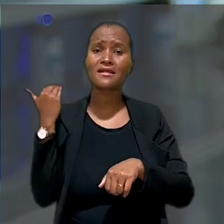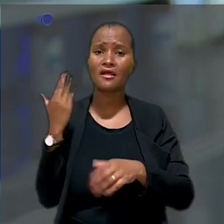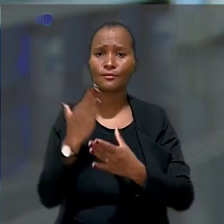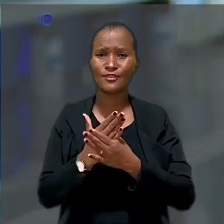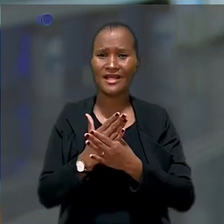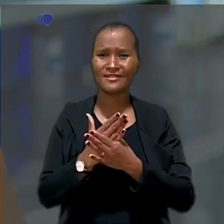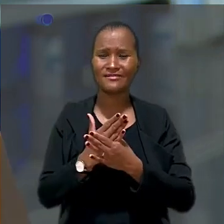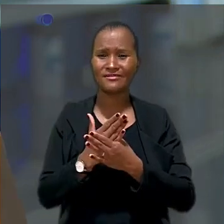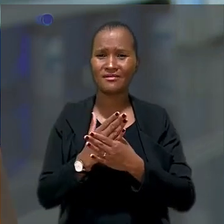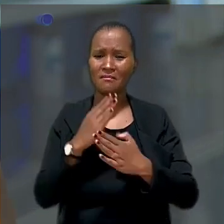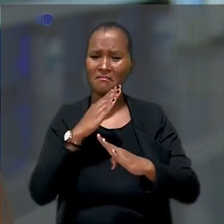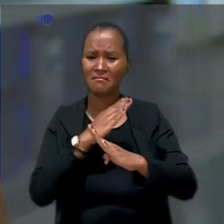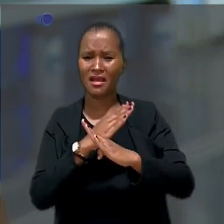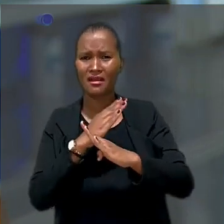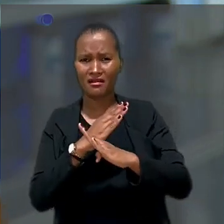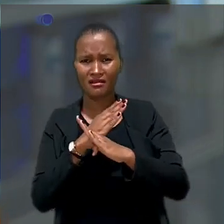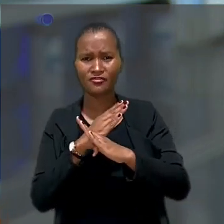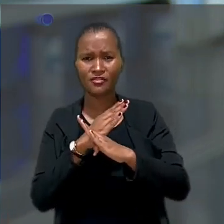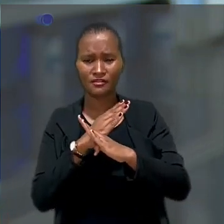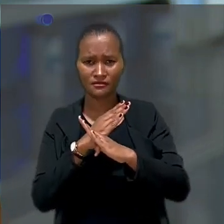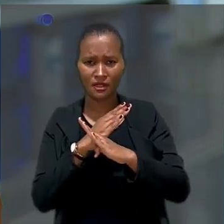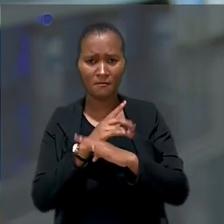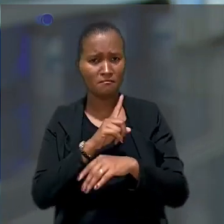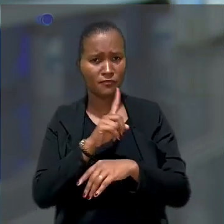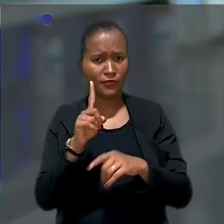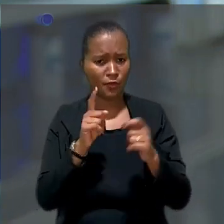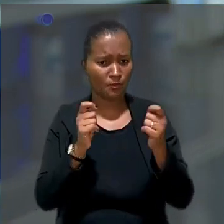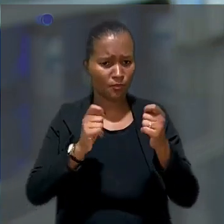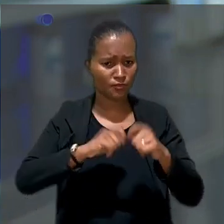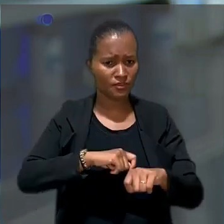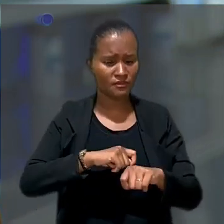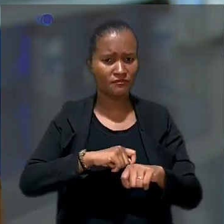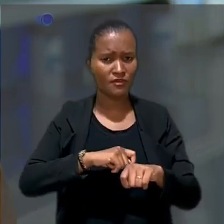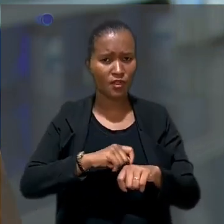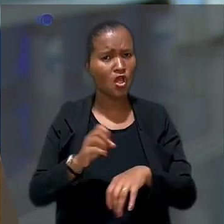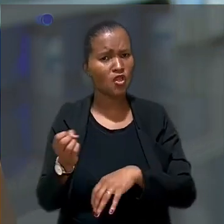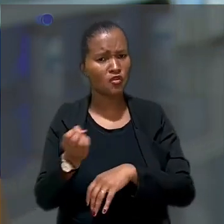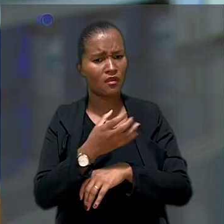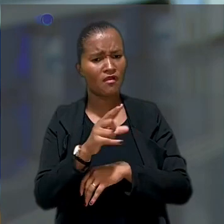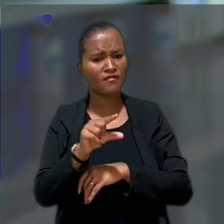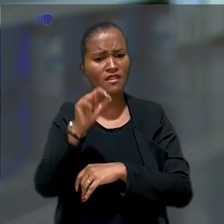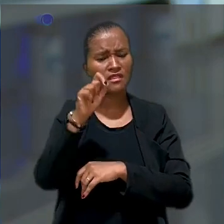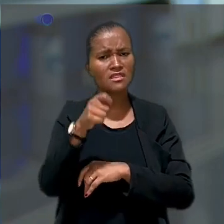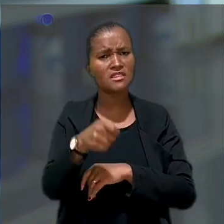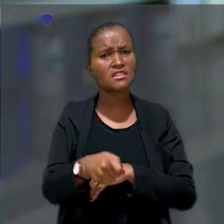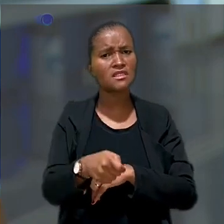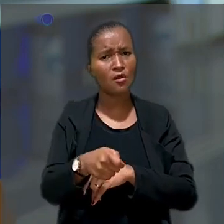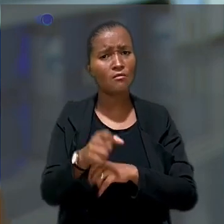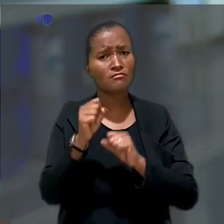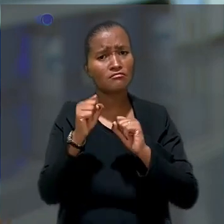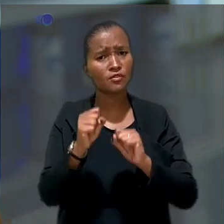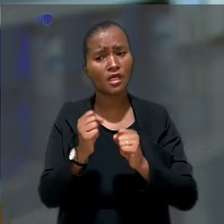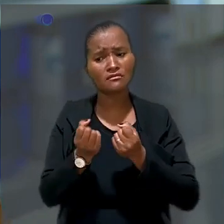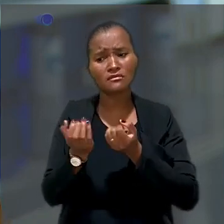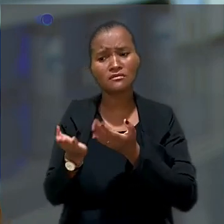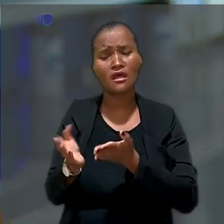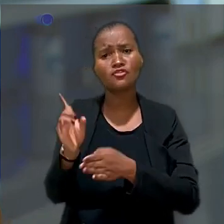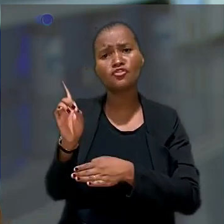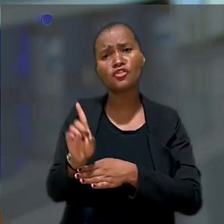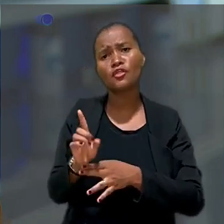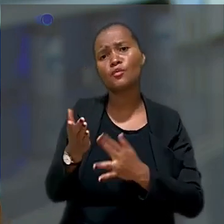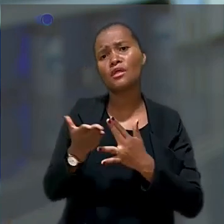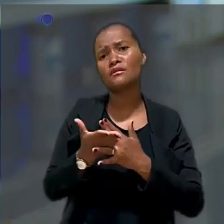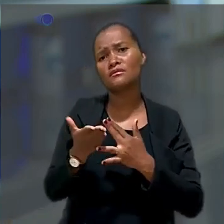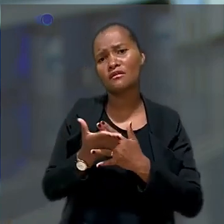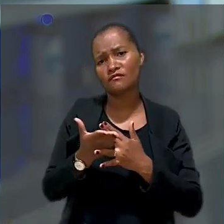outra ação. Para a Caixa Econômica Federal, não seria possível que uma nova decisão viesse a conceder o